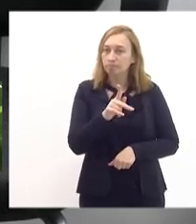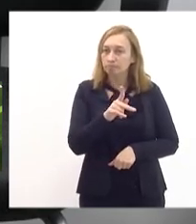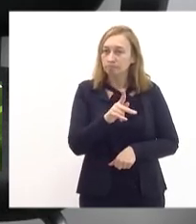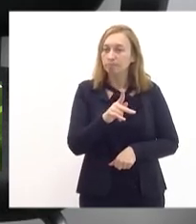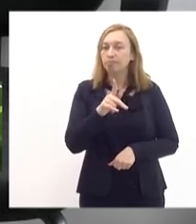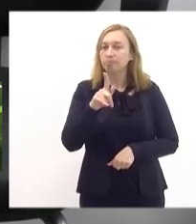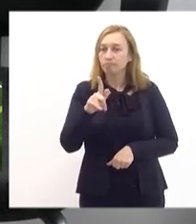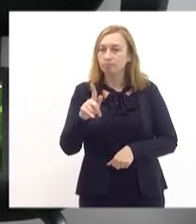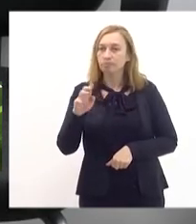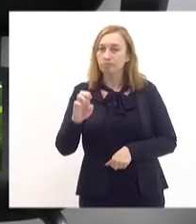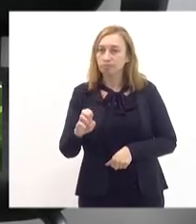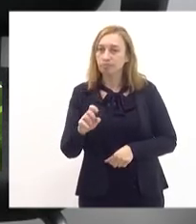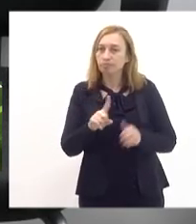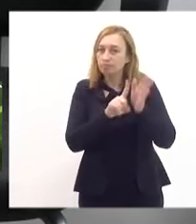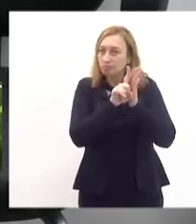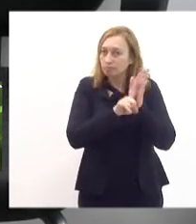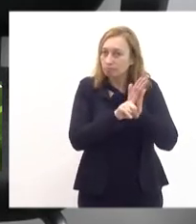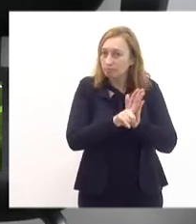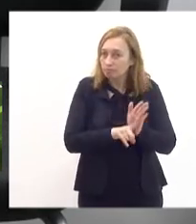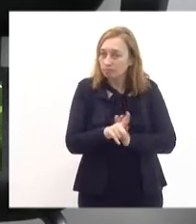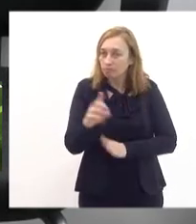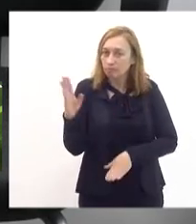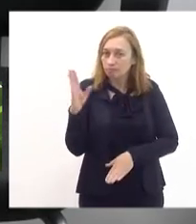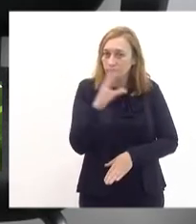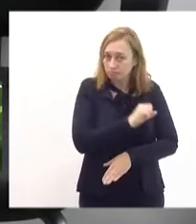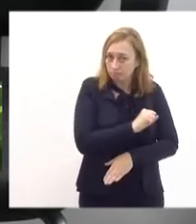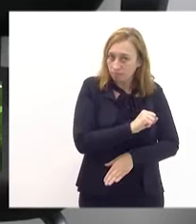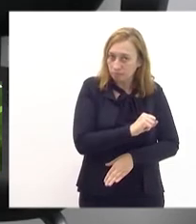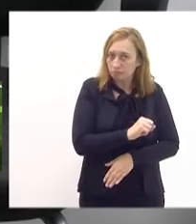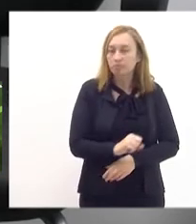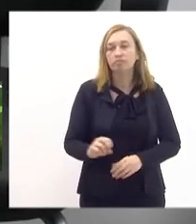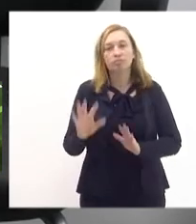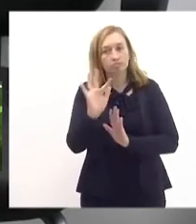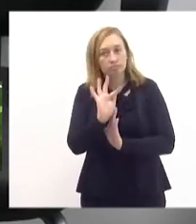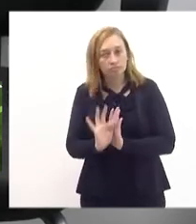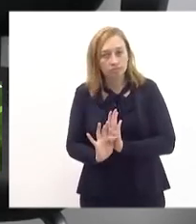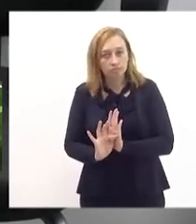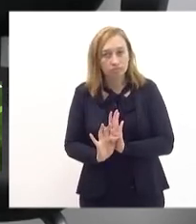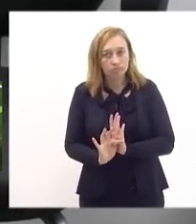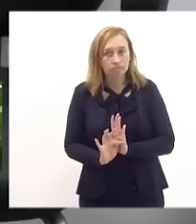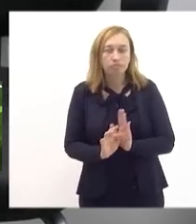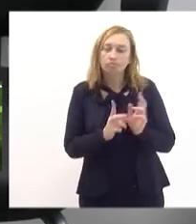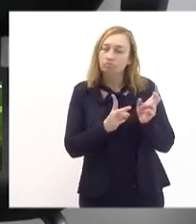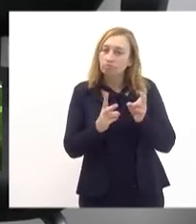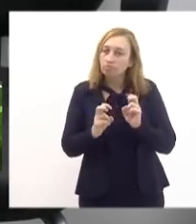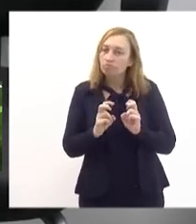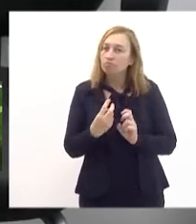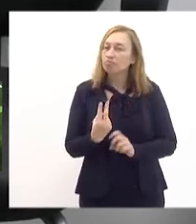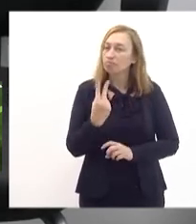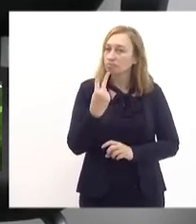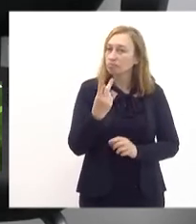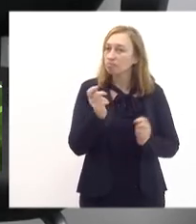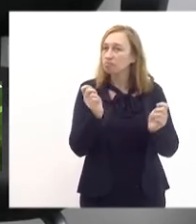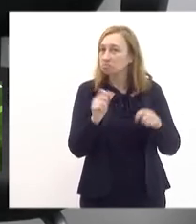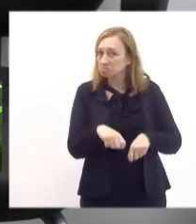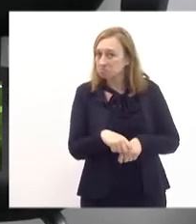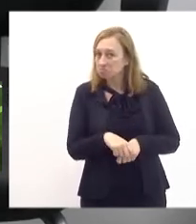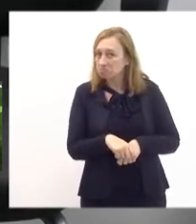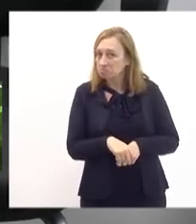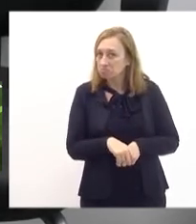uma análise rápida, né, sobre o texto. A gente verificou duas